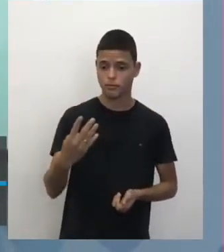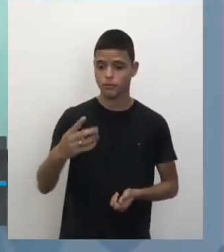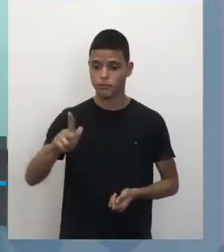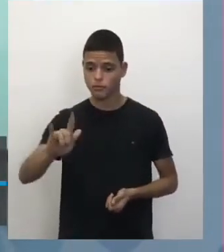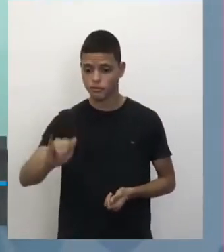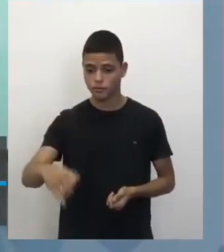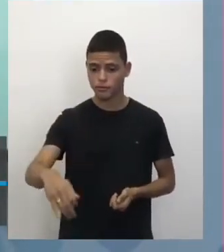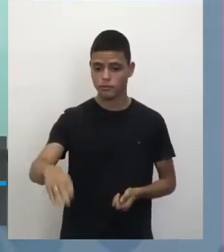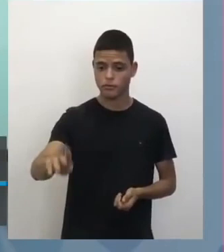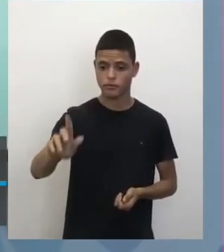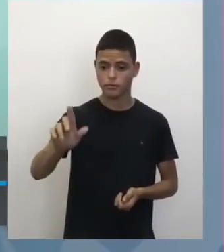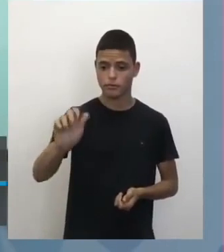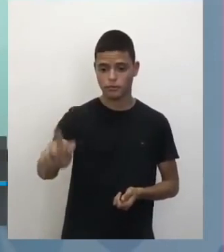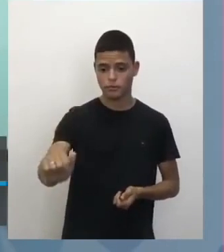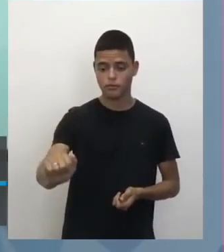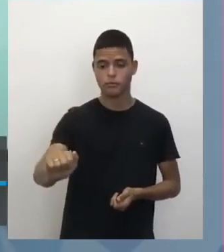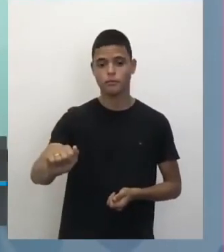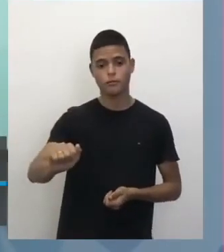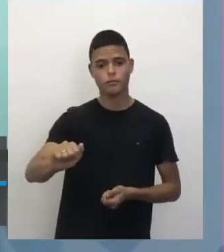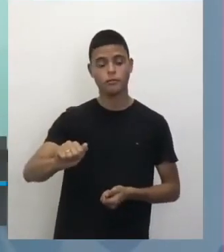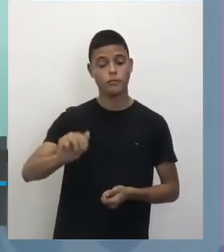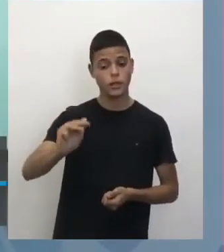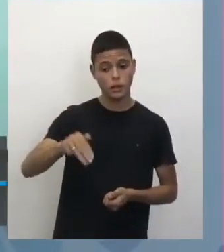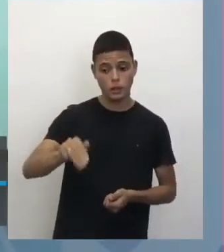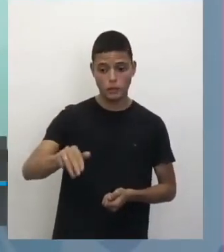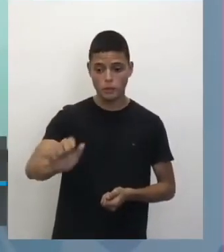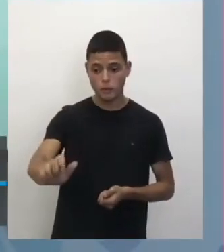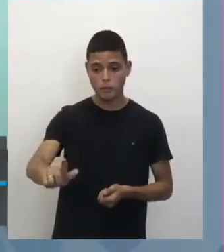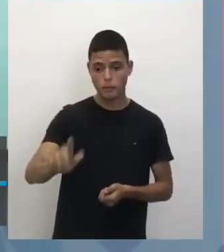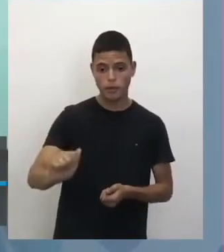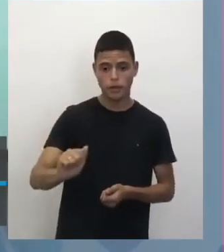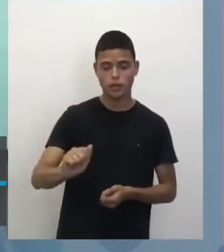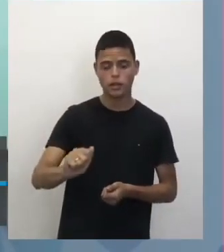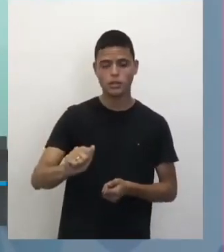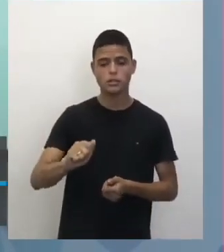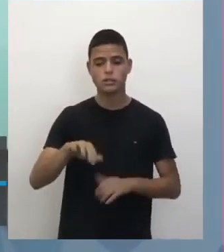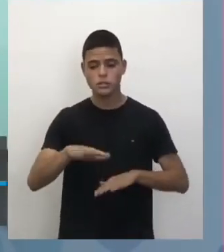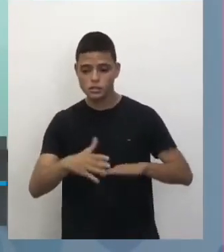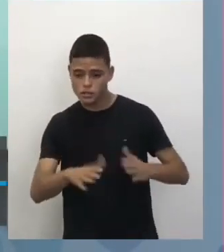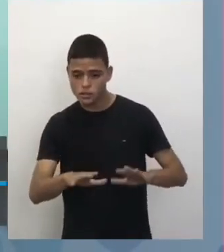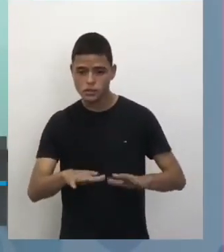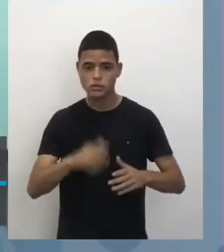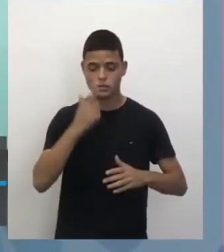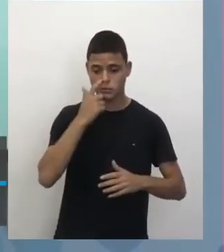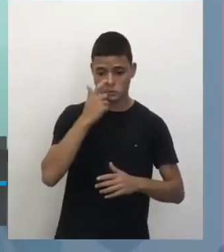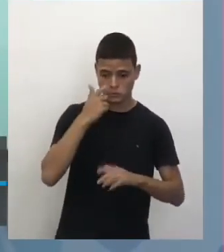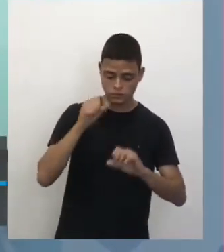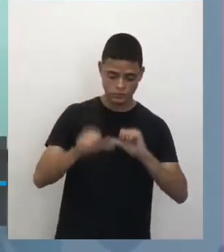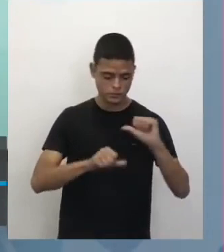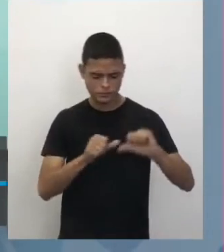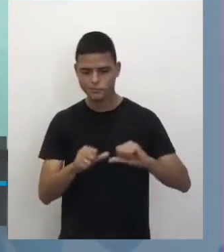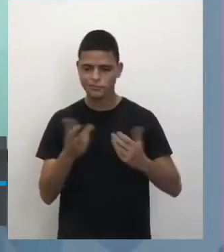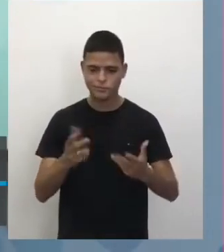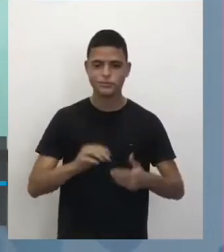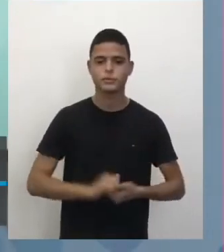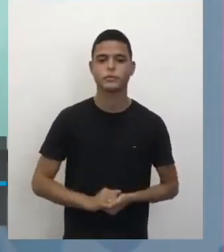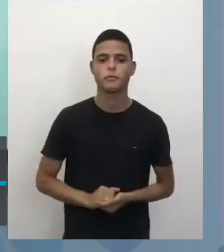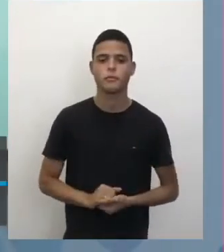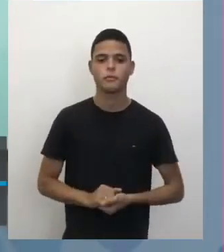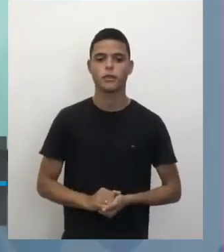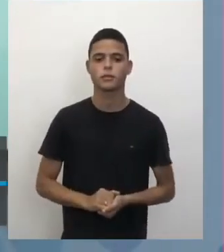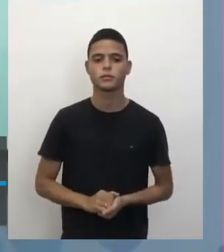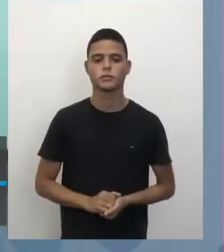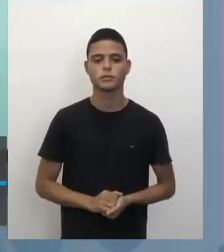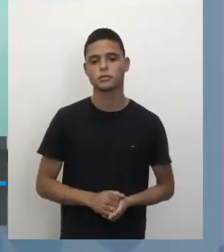né? 24 mil mega é igual a 24 GB, né? 14, né? Eu falei 14 mil e ele 14 GB.